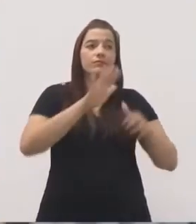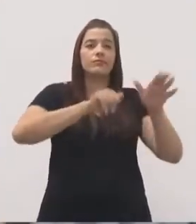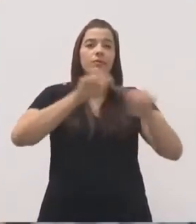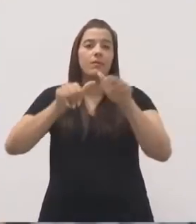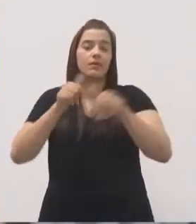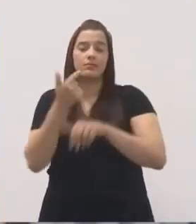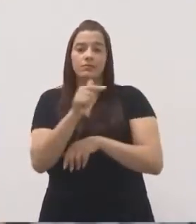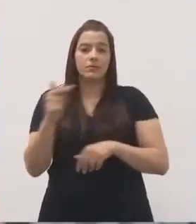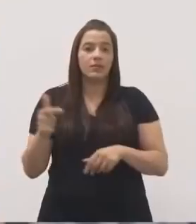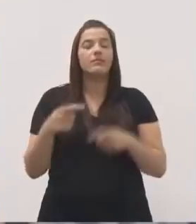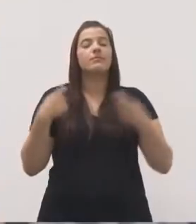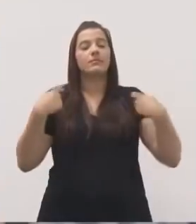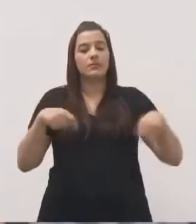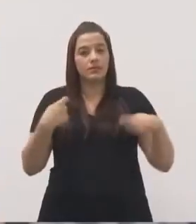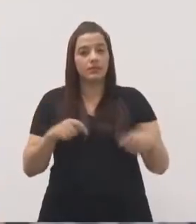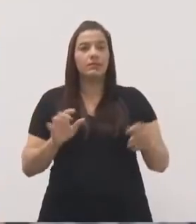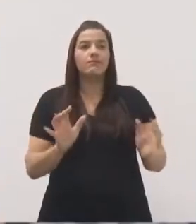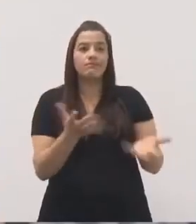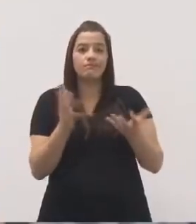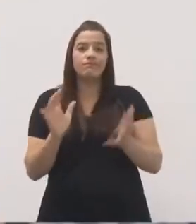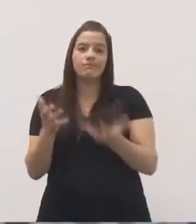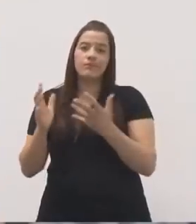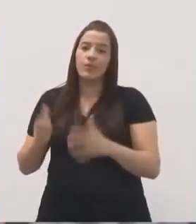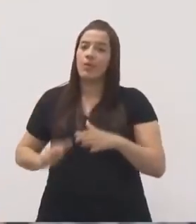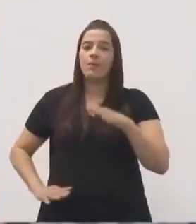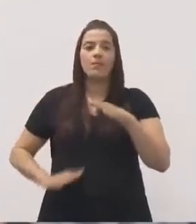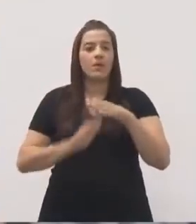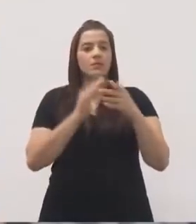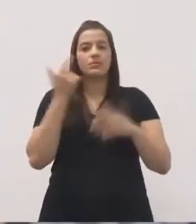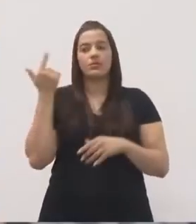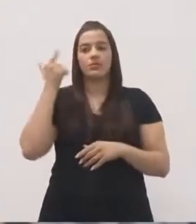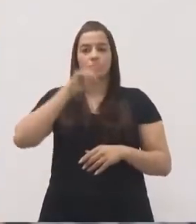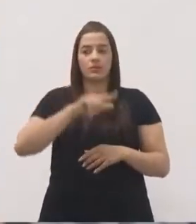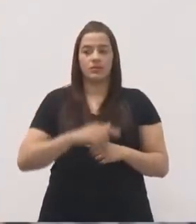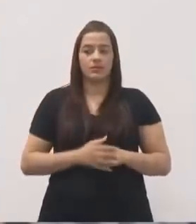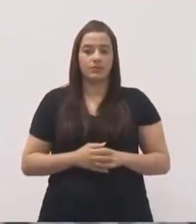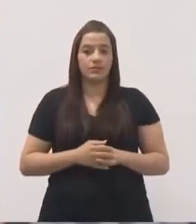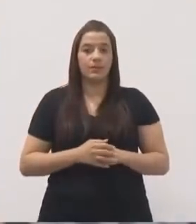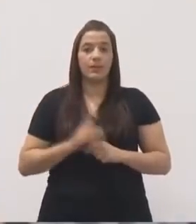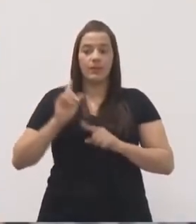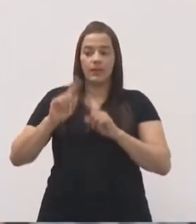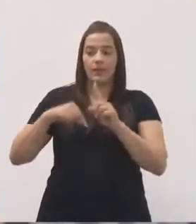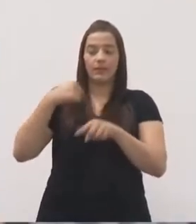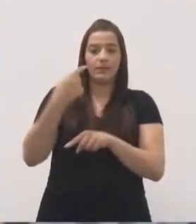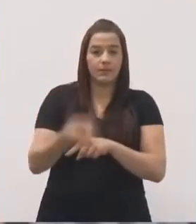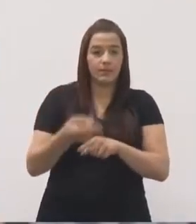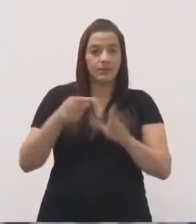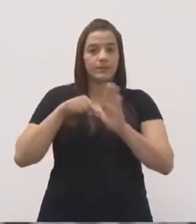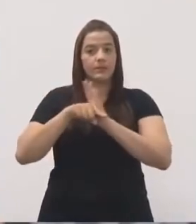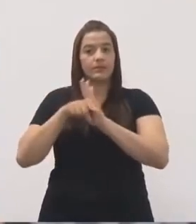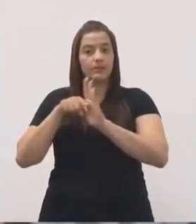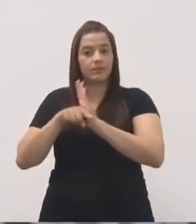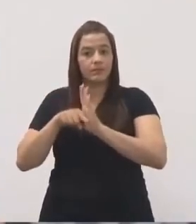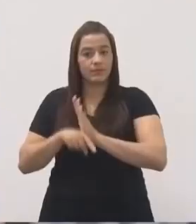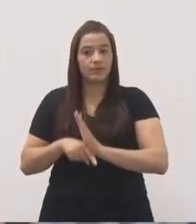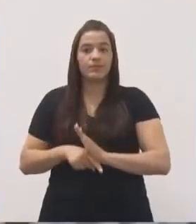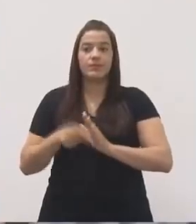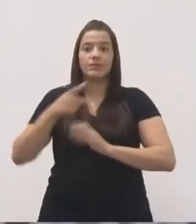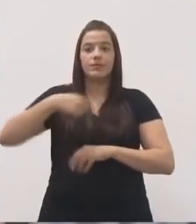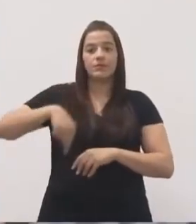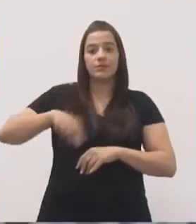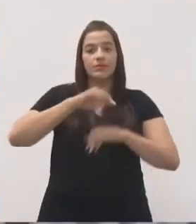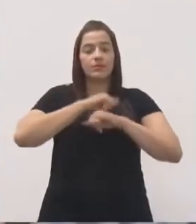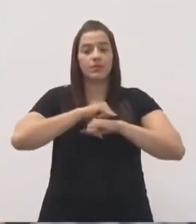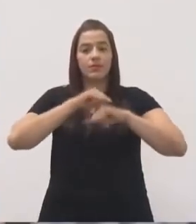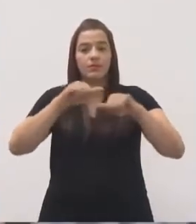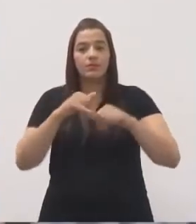gente precisa mobilizar o máximo que a gente puder. Após a avaliação, a gente faz um balanço de como foi